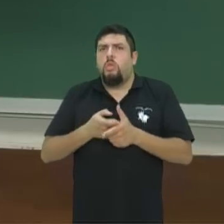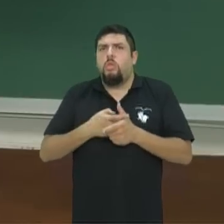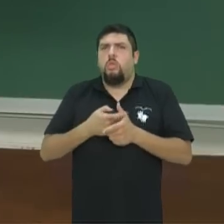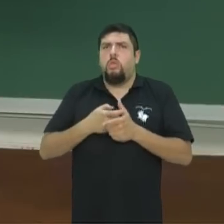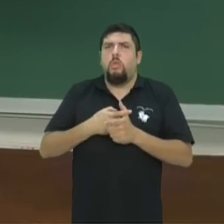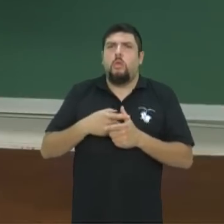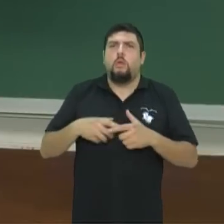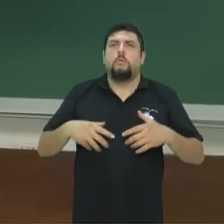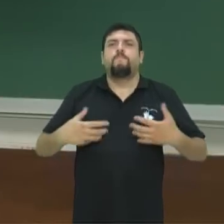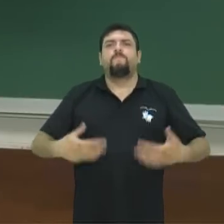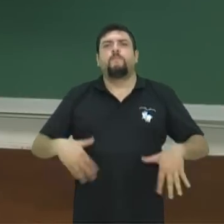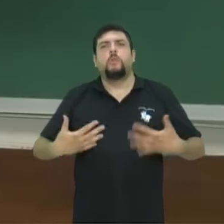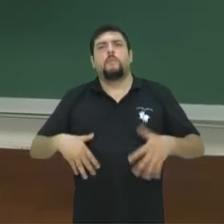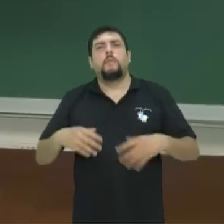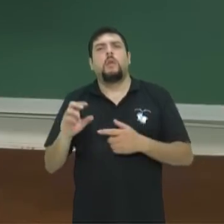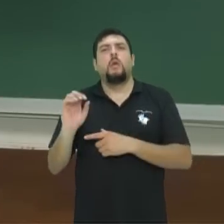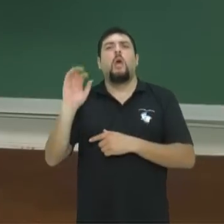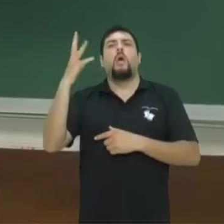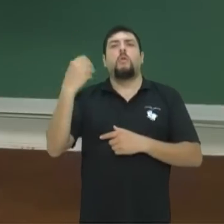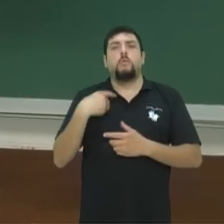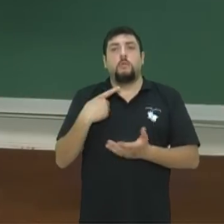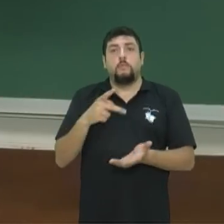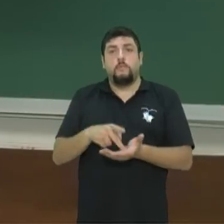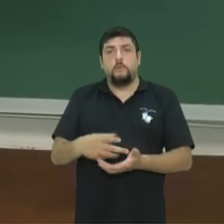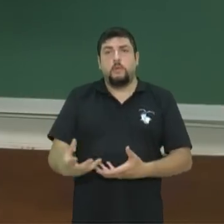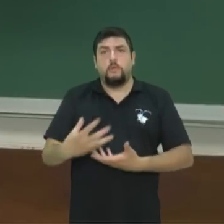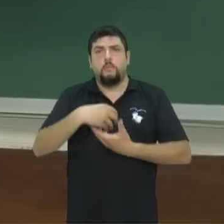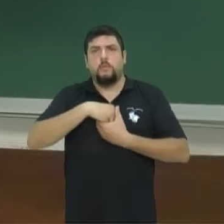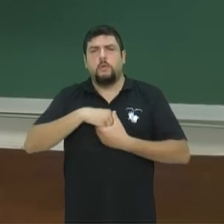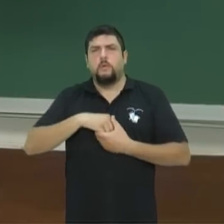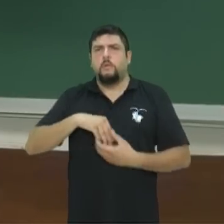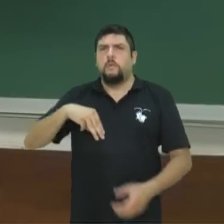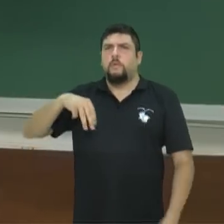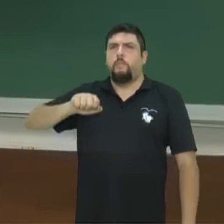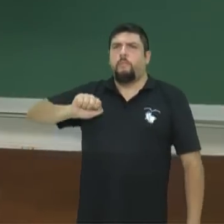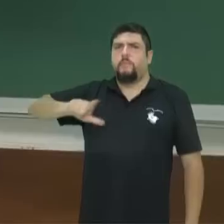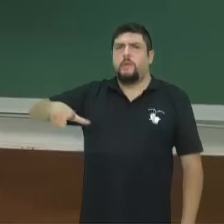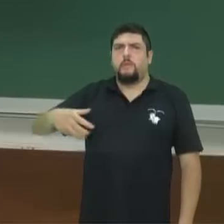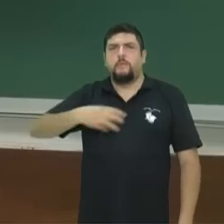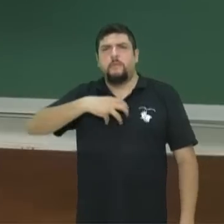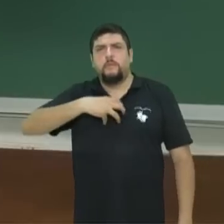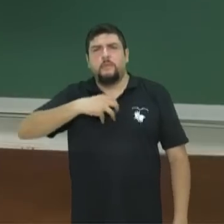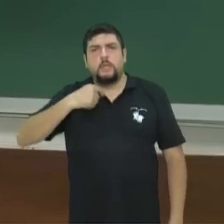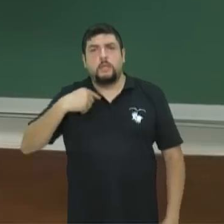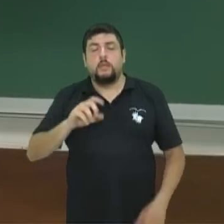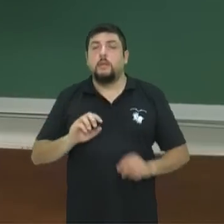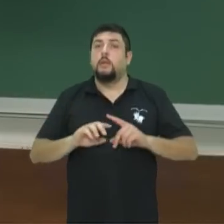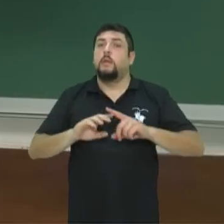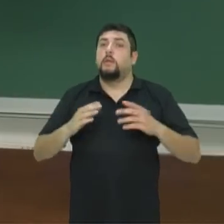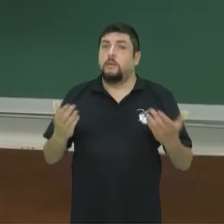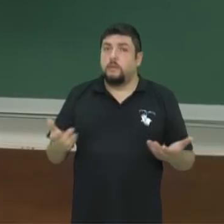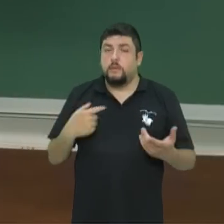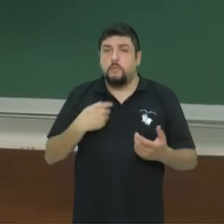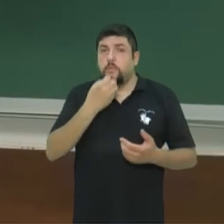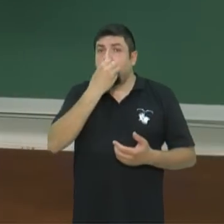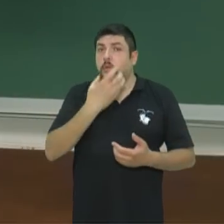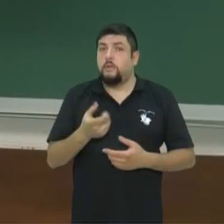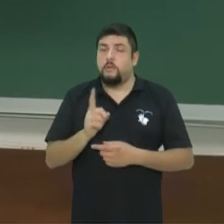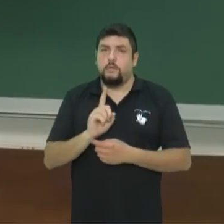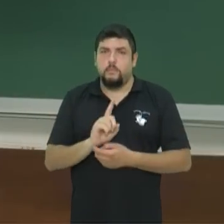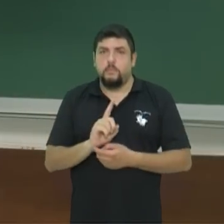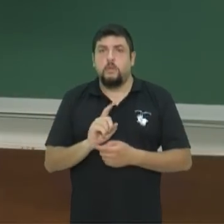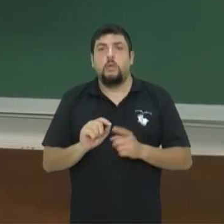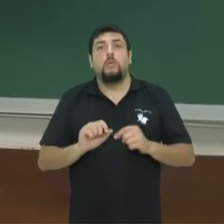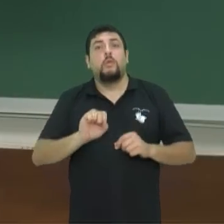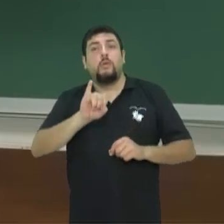pagarem, então o que acontece? Elas se sentem muito mal, entram em desequilíbrio emocional muitas vezes. Então isso não pode fazer bem, né? O que